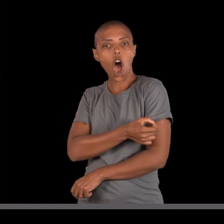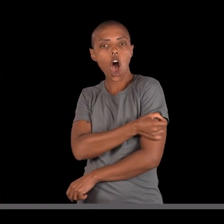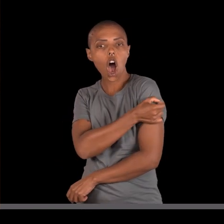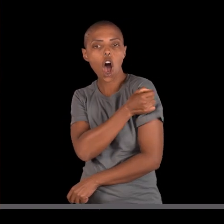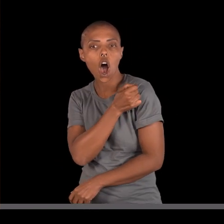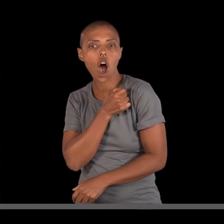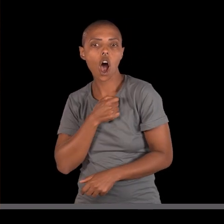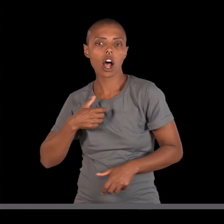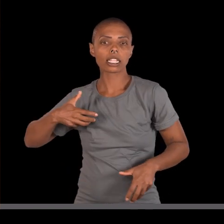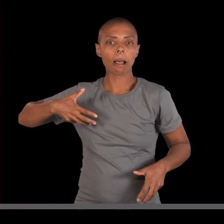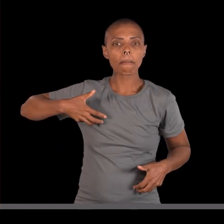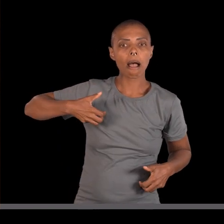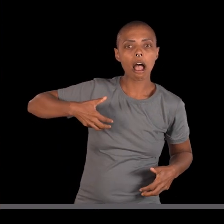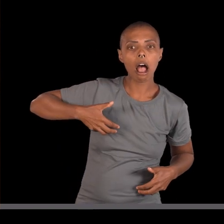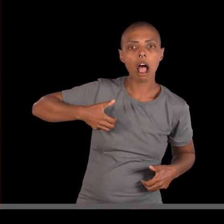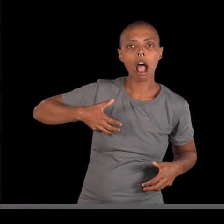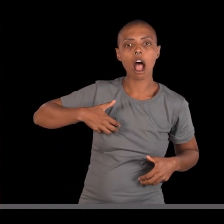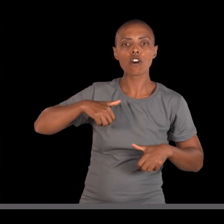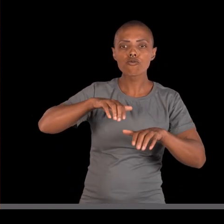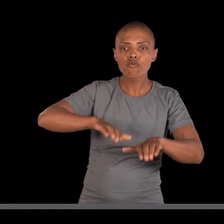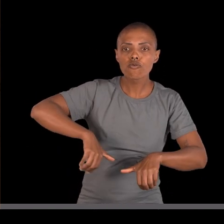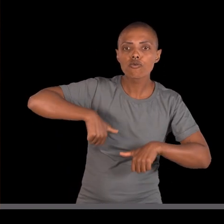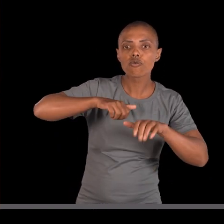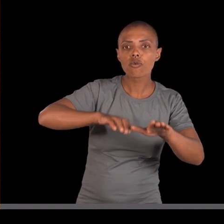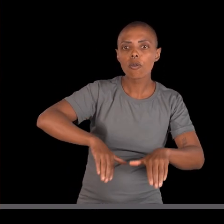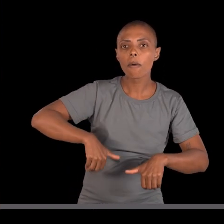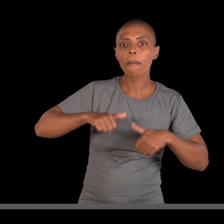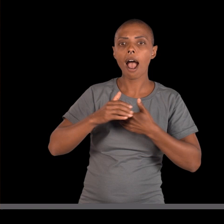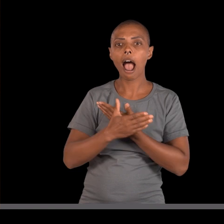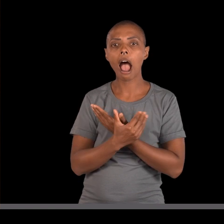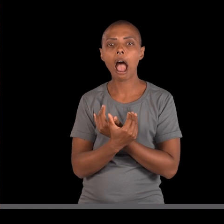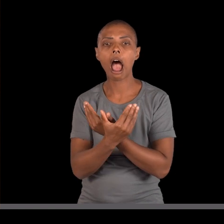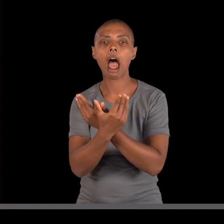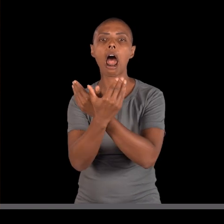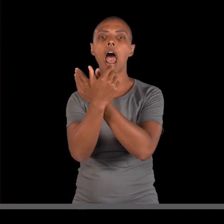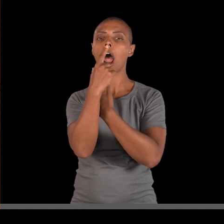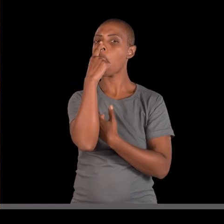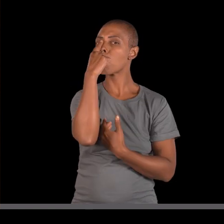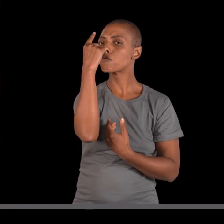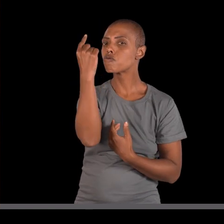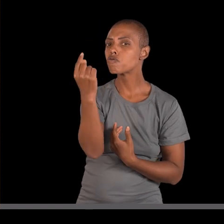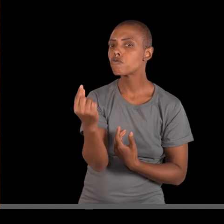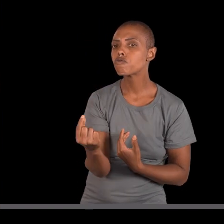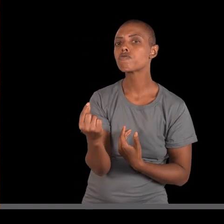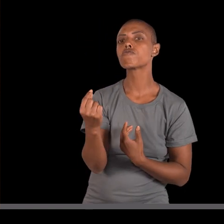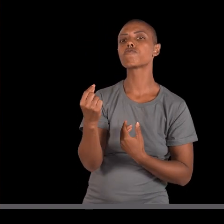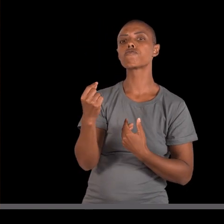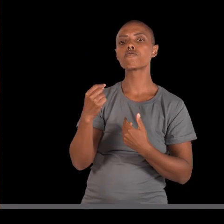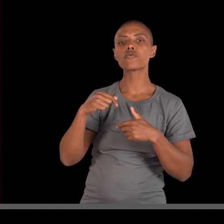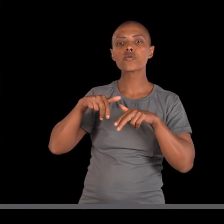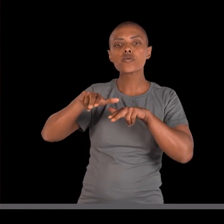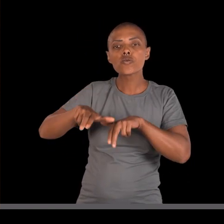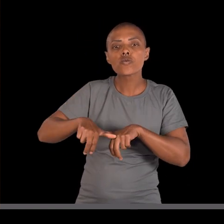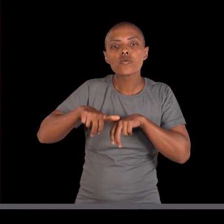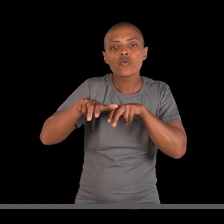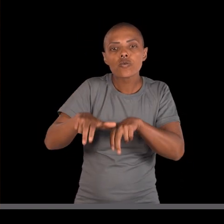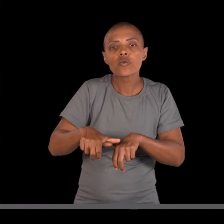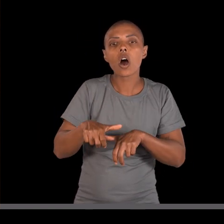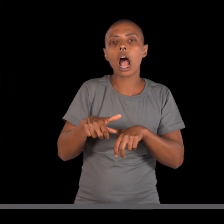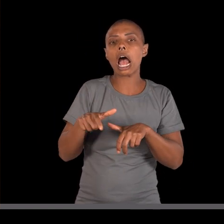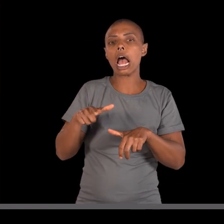onça, macaco, você vai ter a puma, arara, a lhama, vicunha, o lobo-guará, o tucano, a